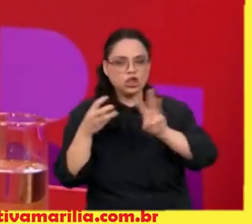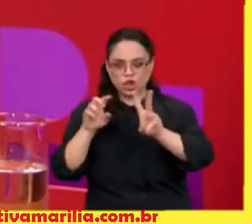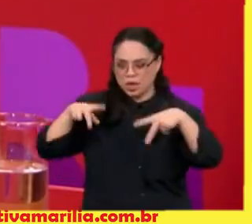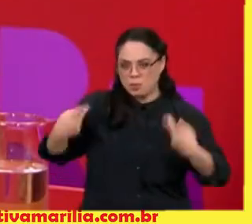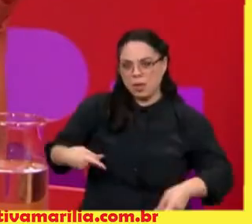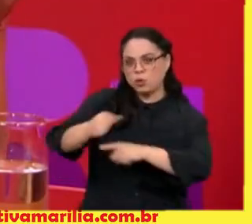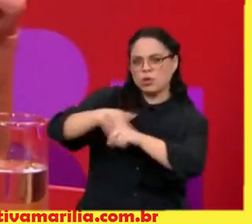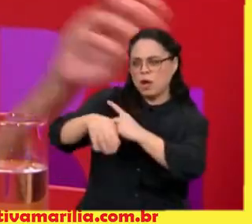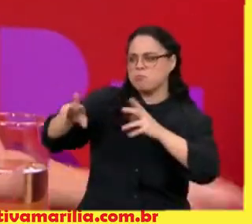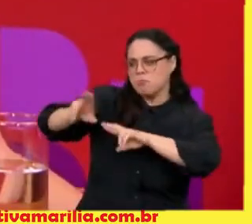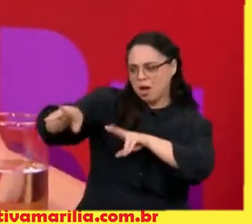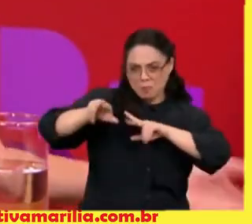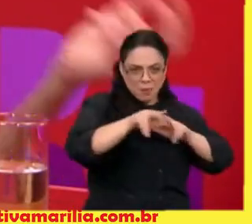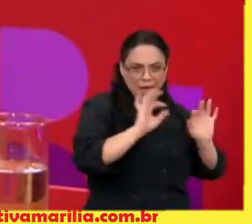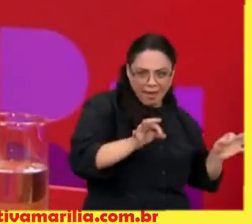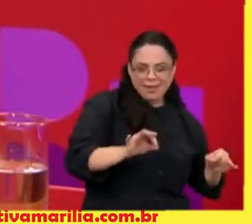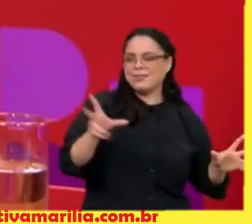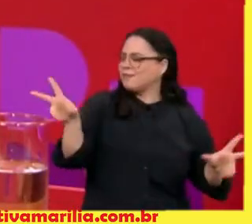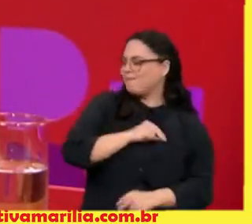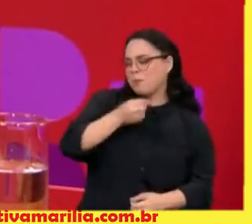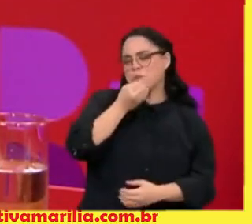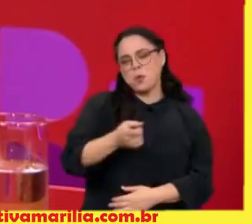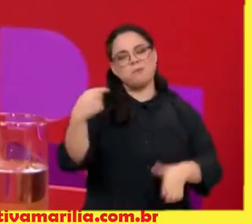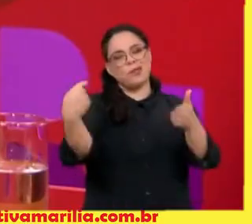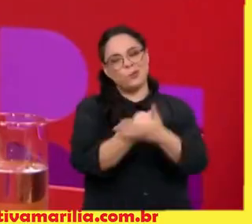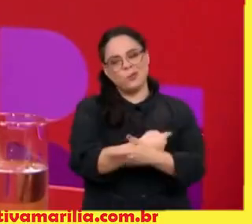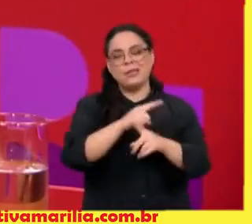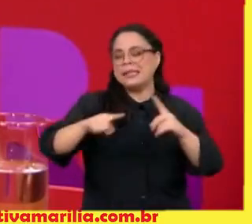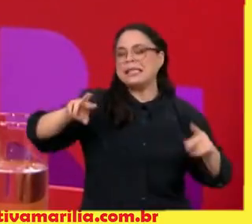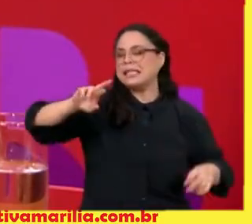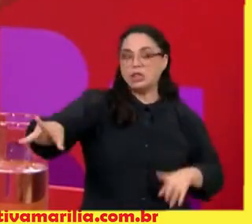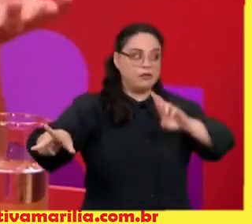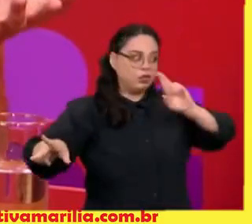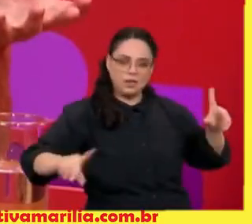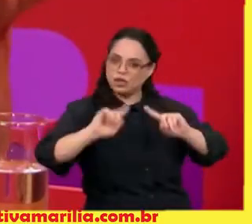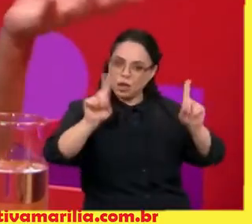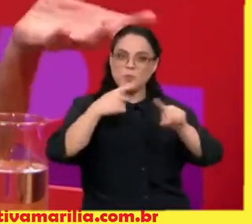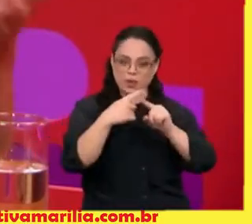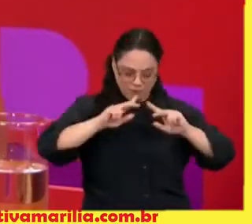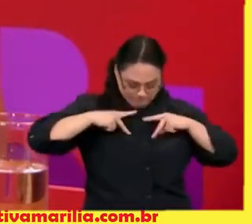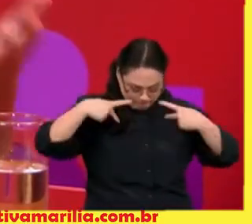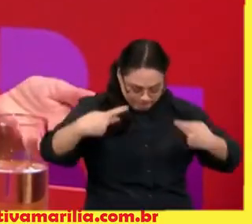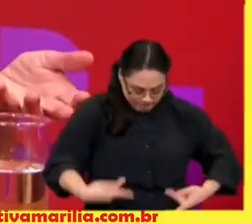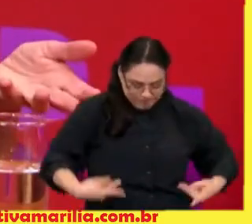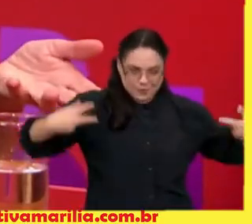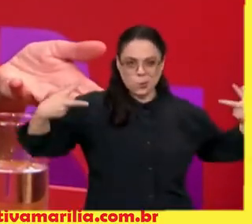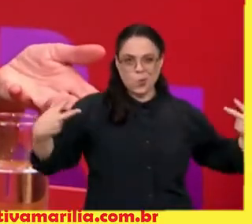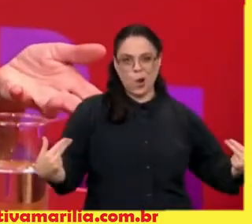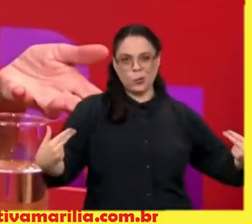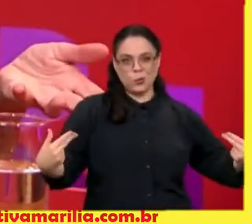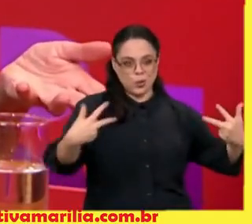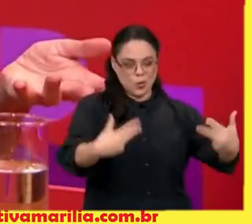inconsciente, sofre por bobagem, sofre por coisa séria. E o inconsciente desses sujeitos, o fato deles estarem no